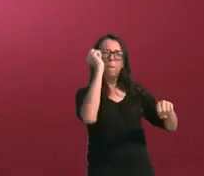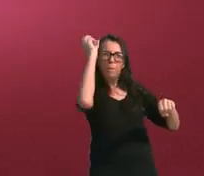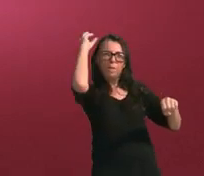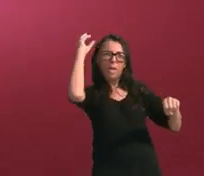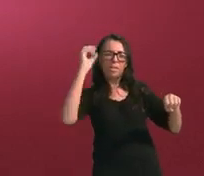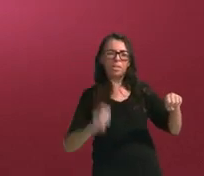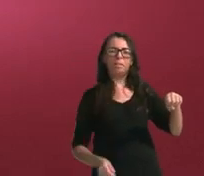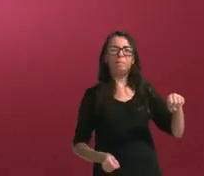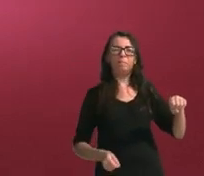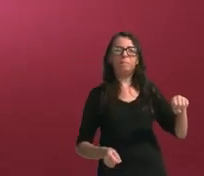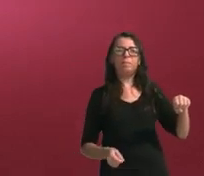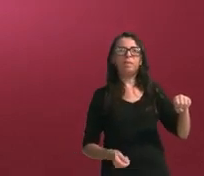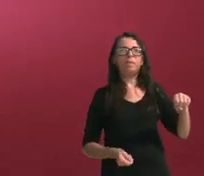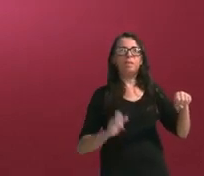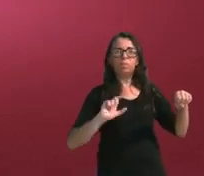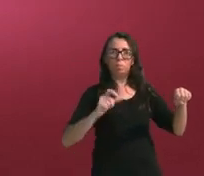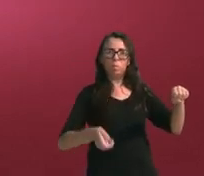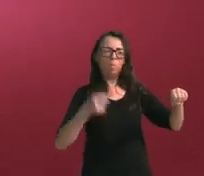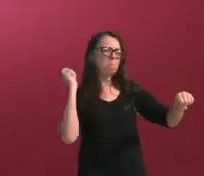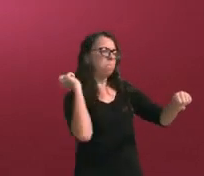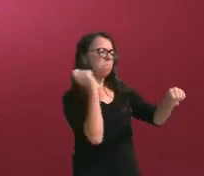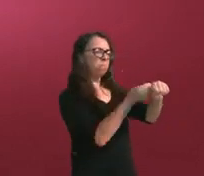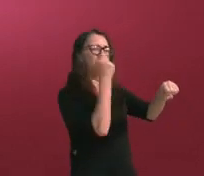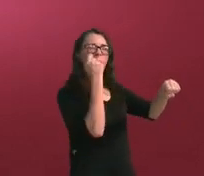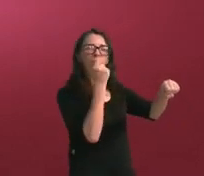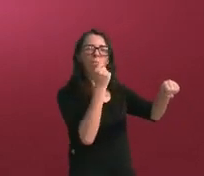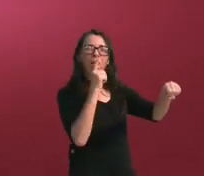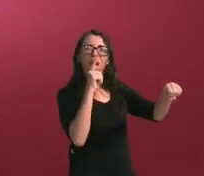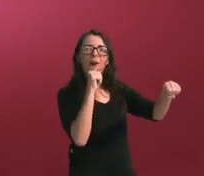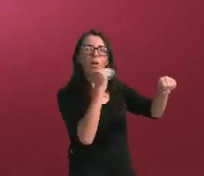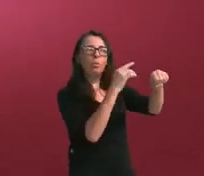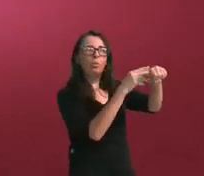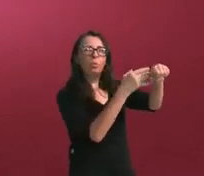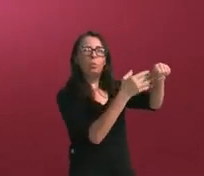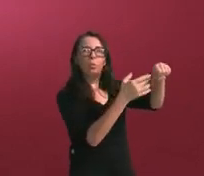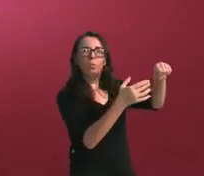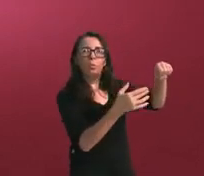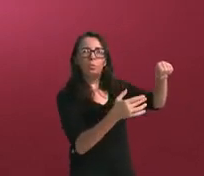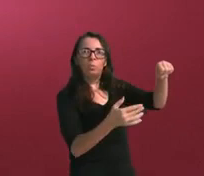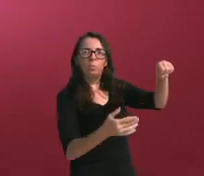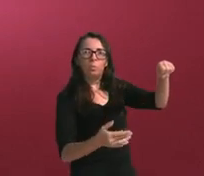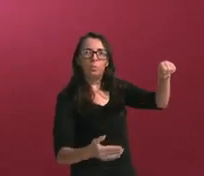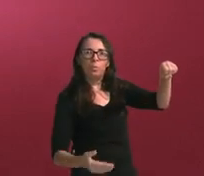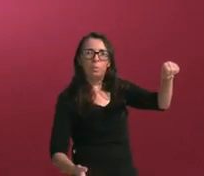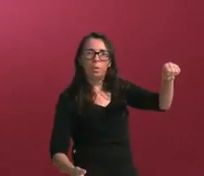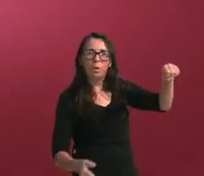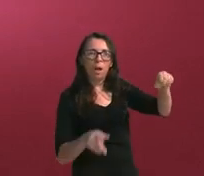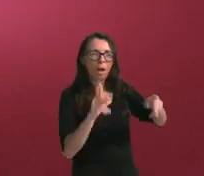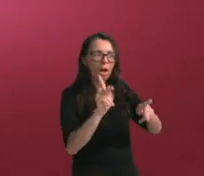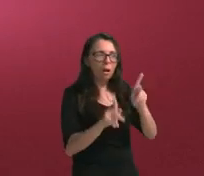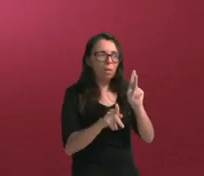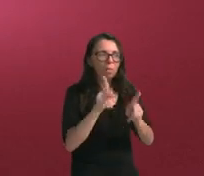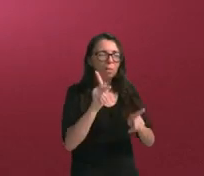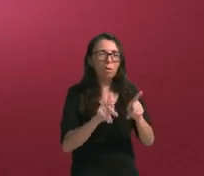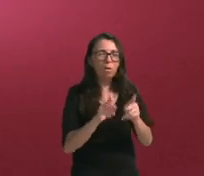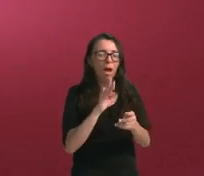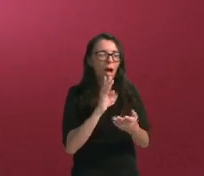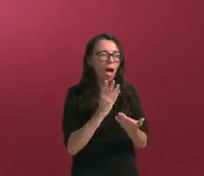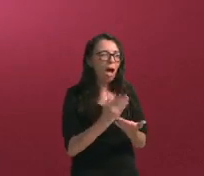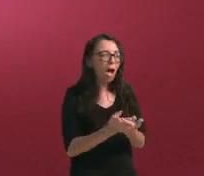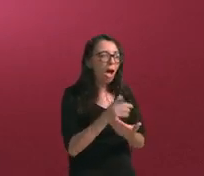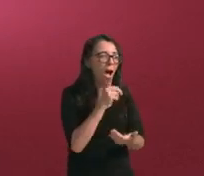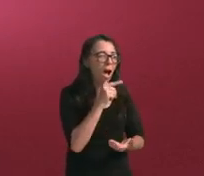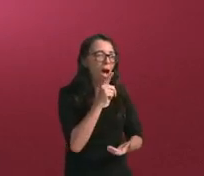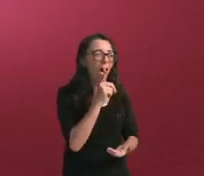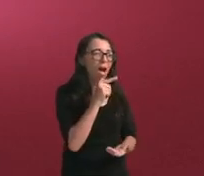verso 7. Vemos esse padrão se repetir sempre na vida de Moisés. Agora vamos